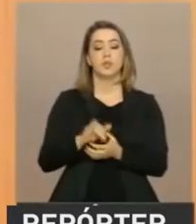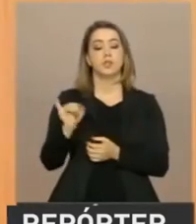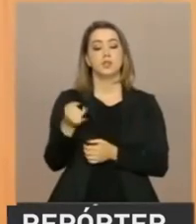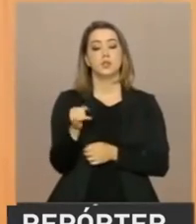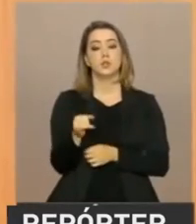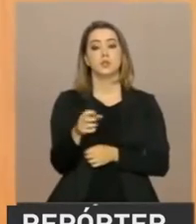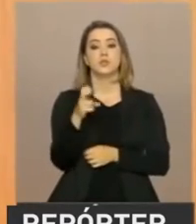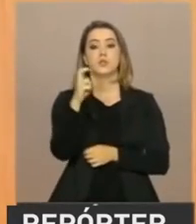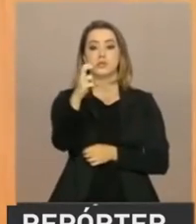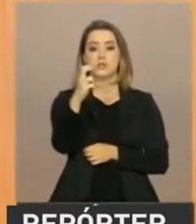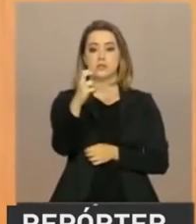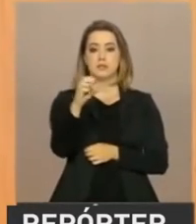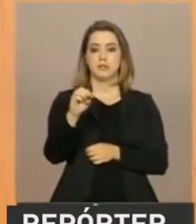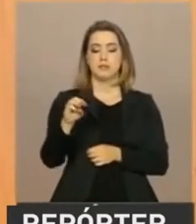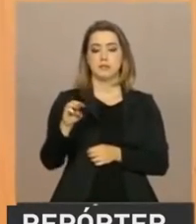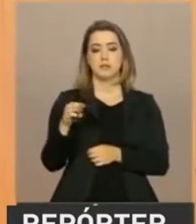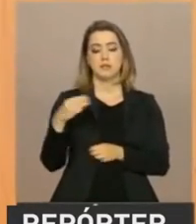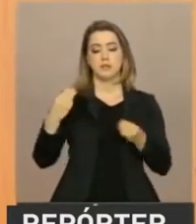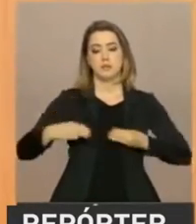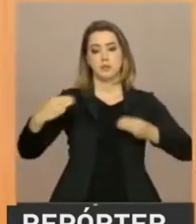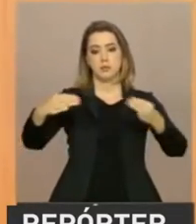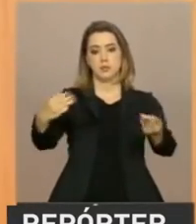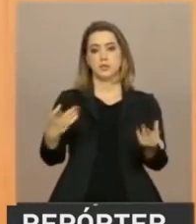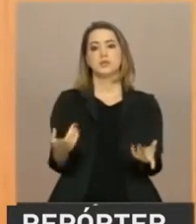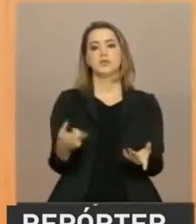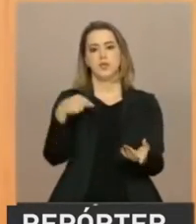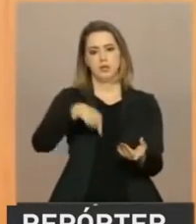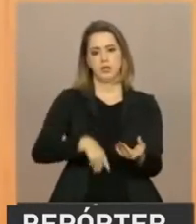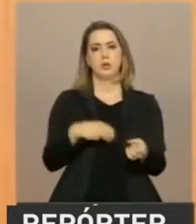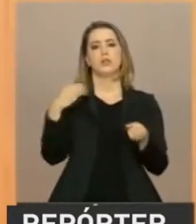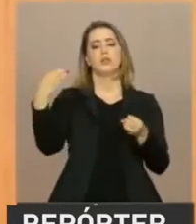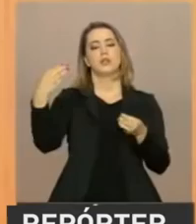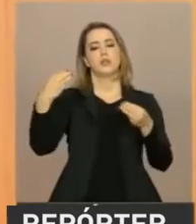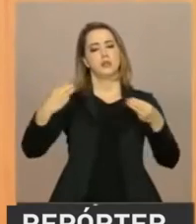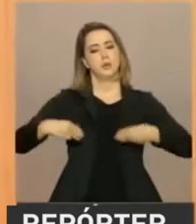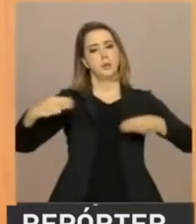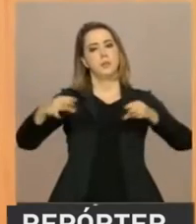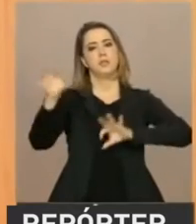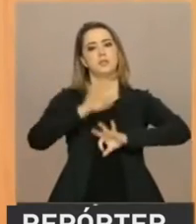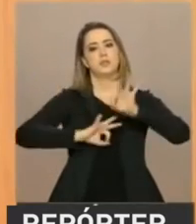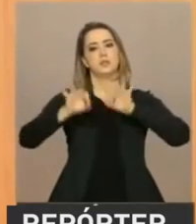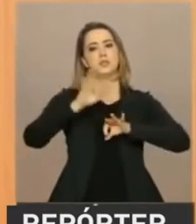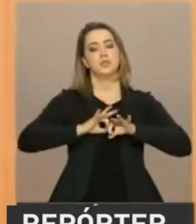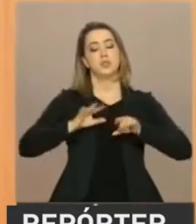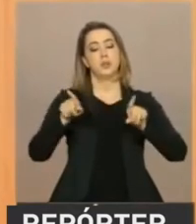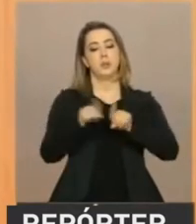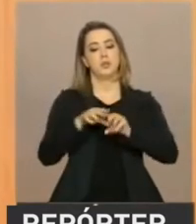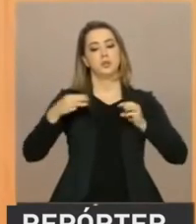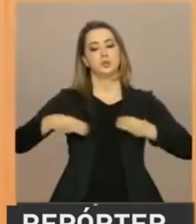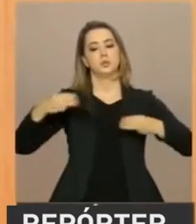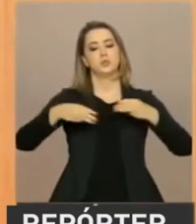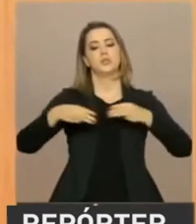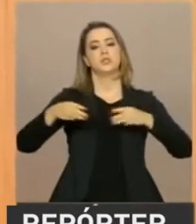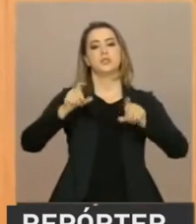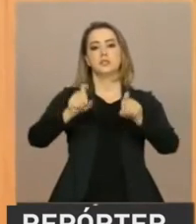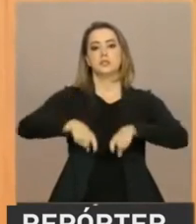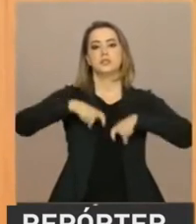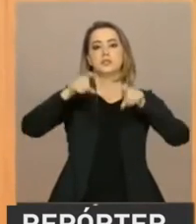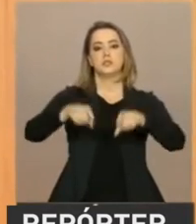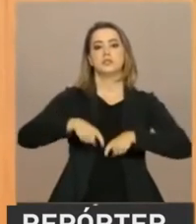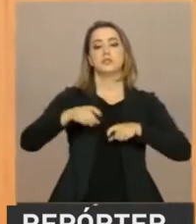serão cinco ministérios o próprio ministério do planejamento ministério da agricultura a controladoria geral da união